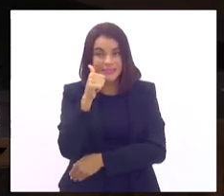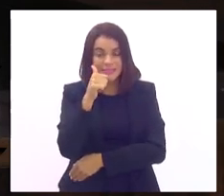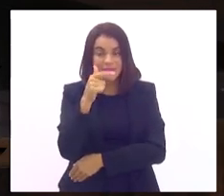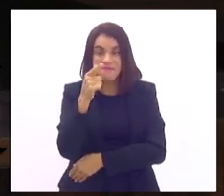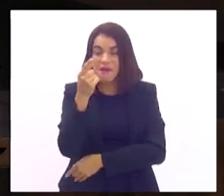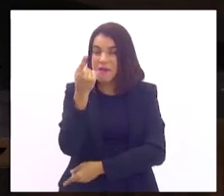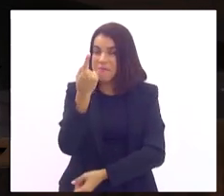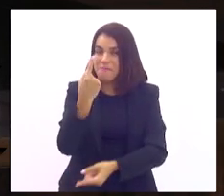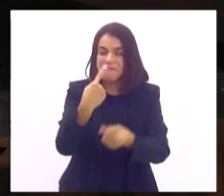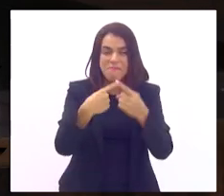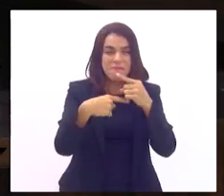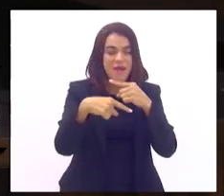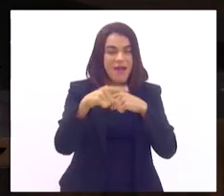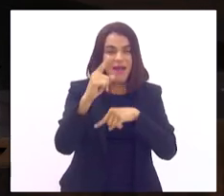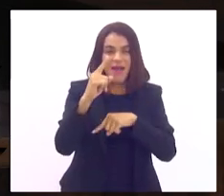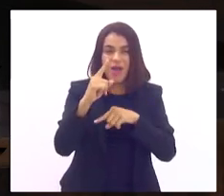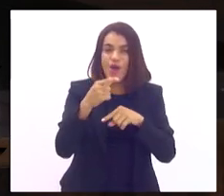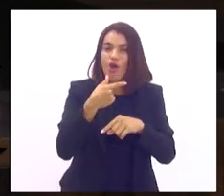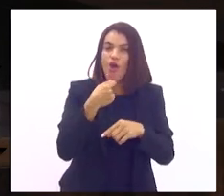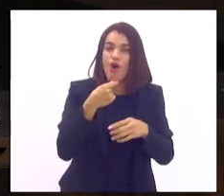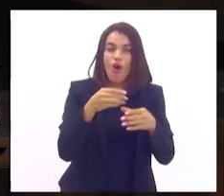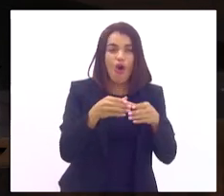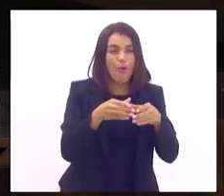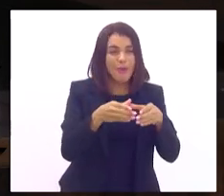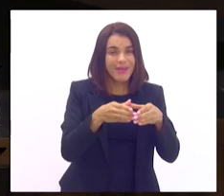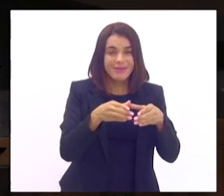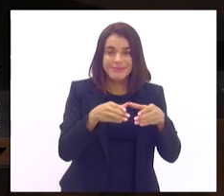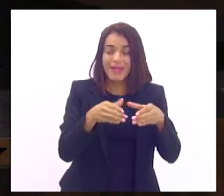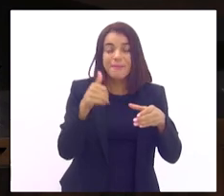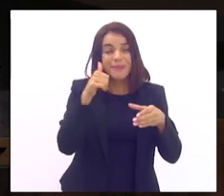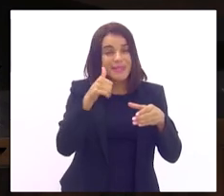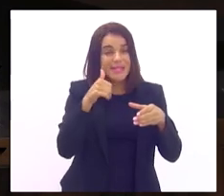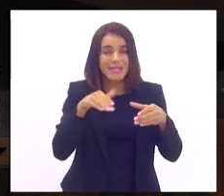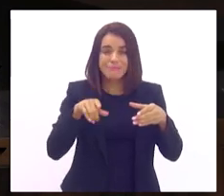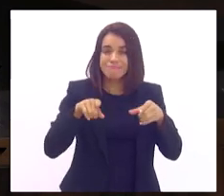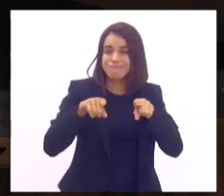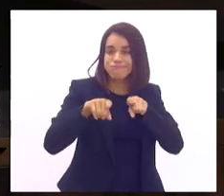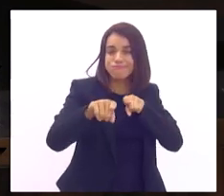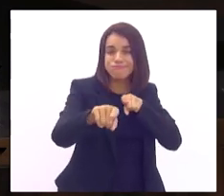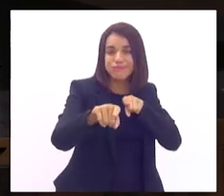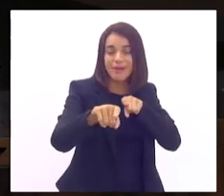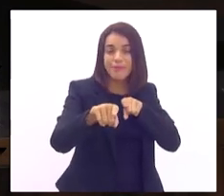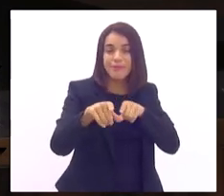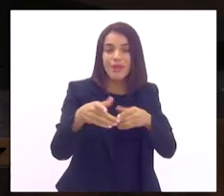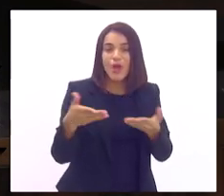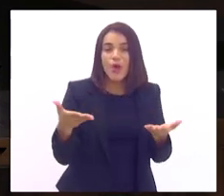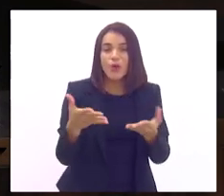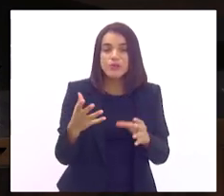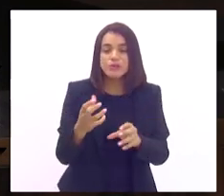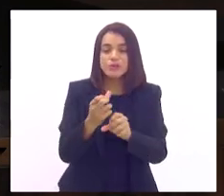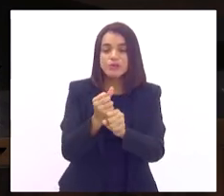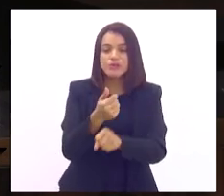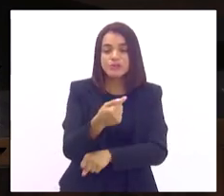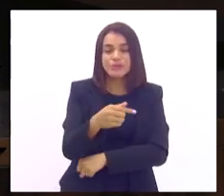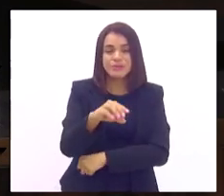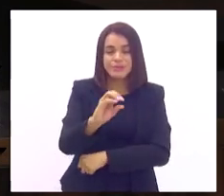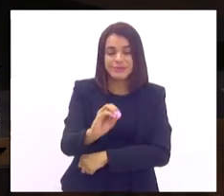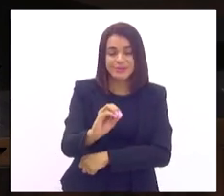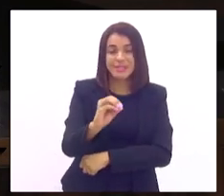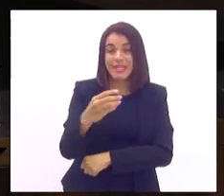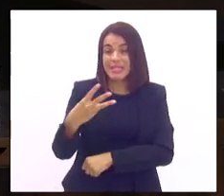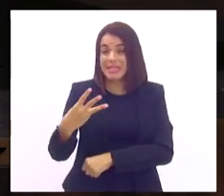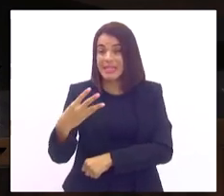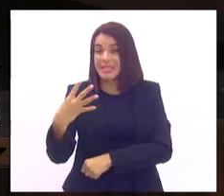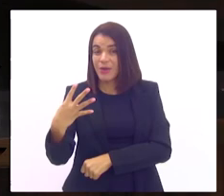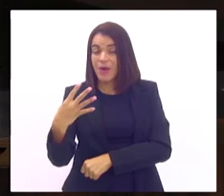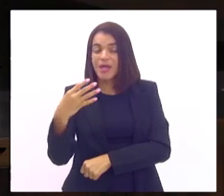passar. Homens, seremos ultrapassados. Hoje somos 70, onde 34 são mulheres